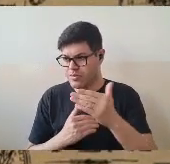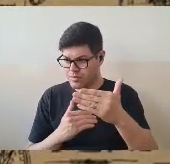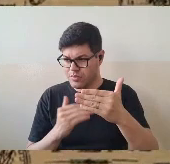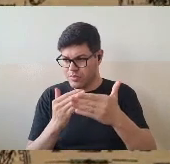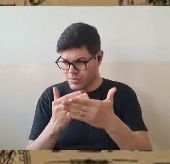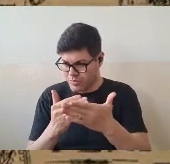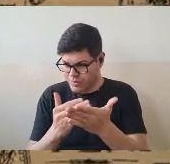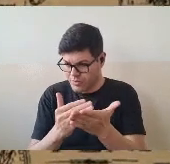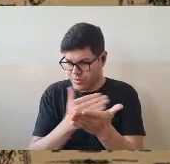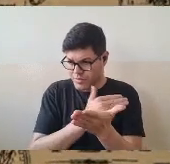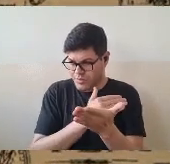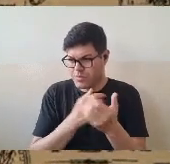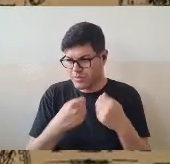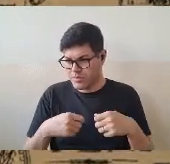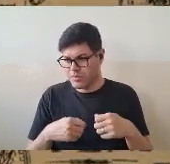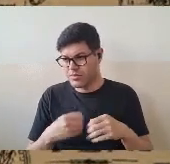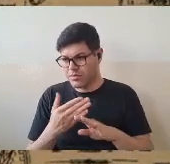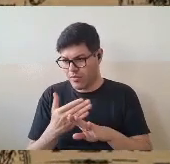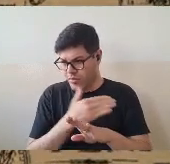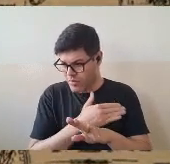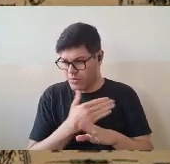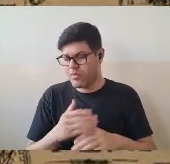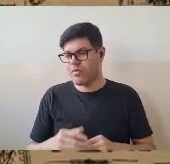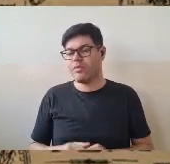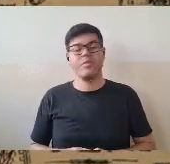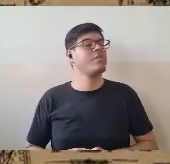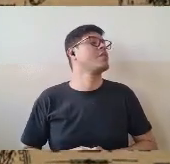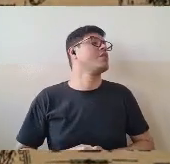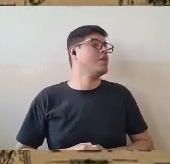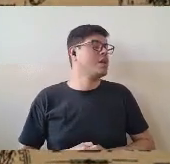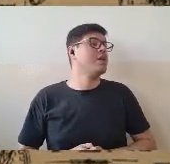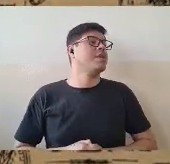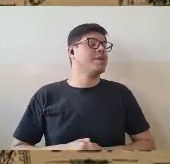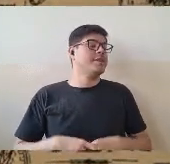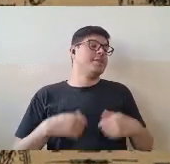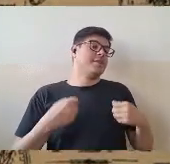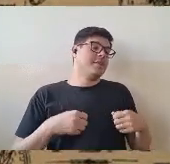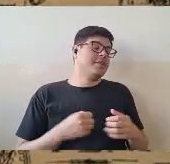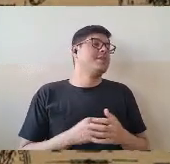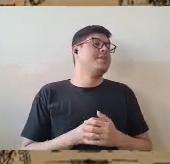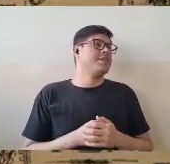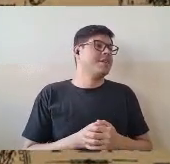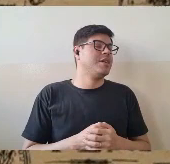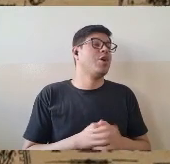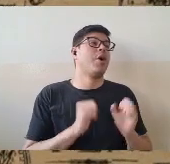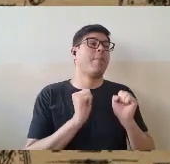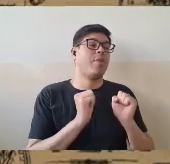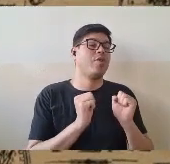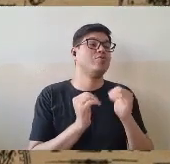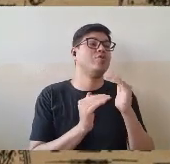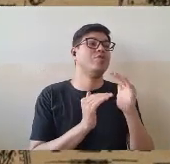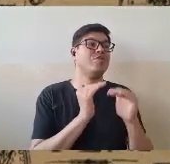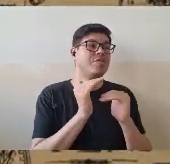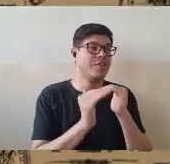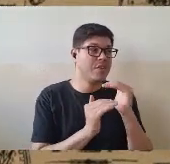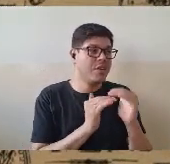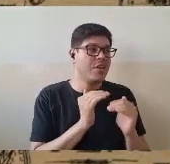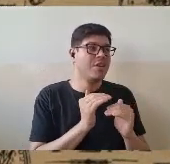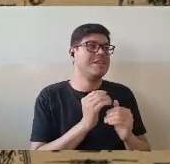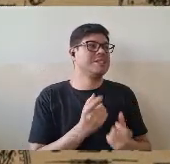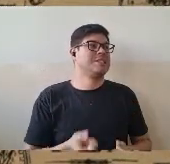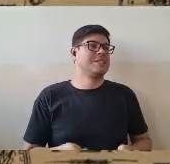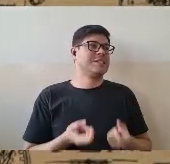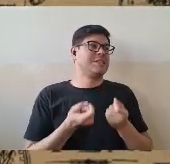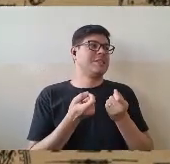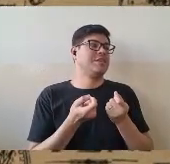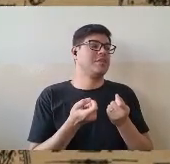abdominal, pode gerar até câncer, você está Nossa, entendendo? Então a gente recomenda que se faça com certa